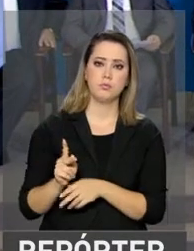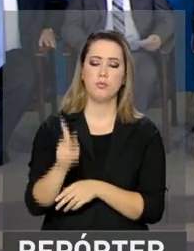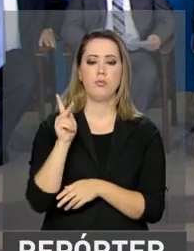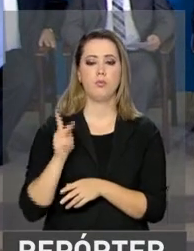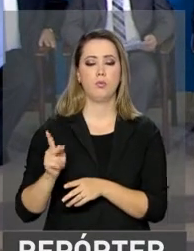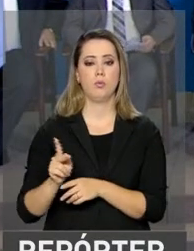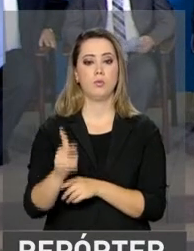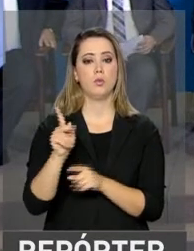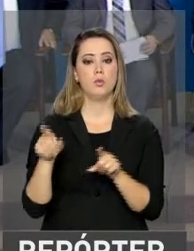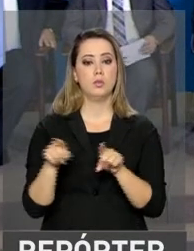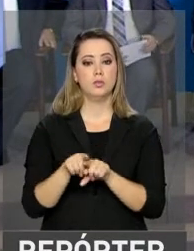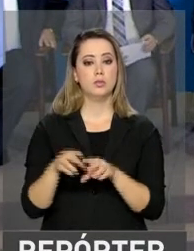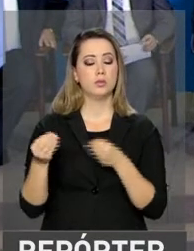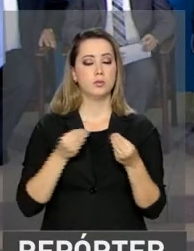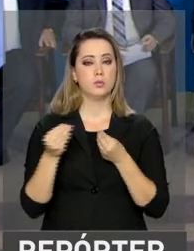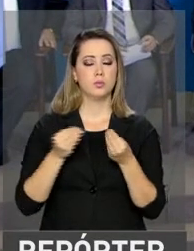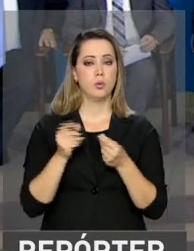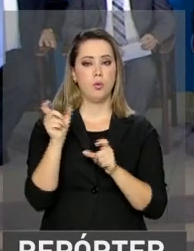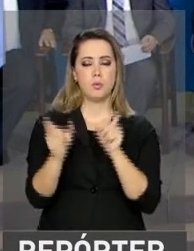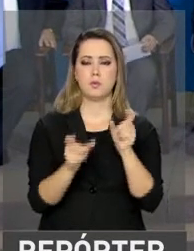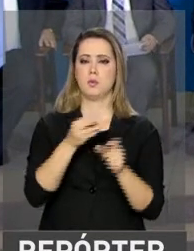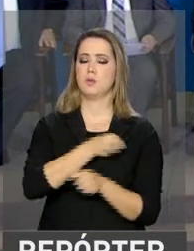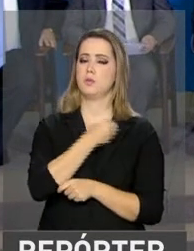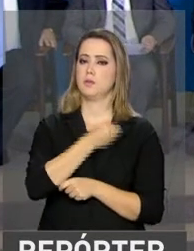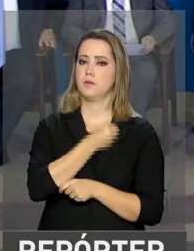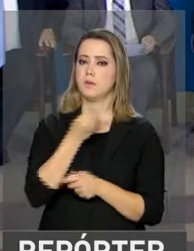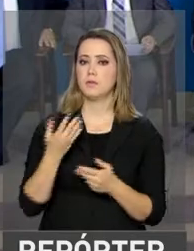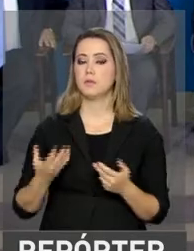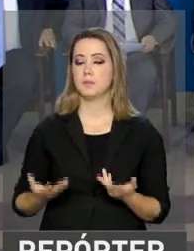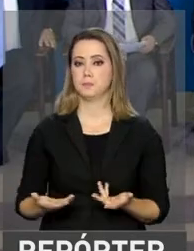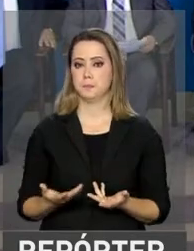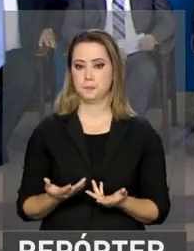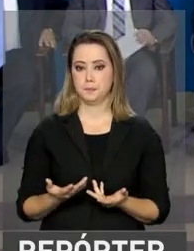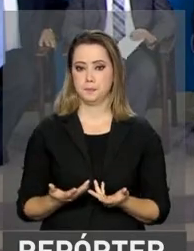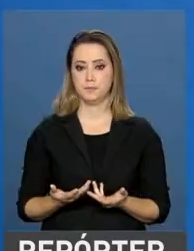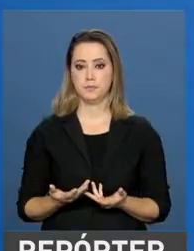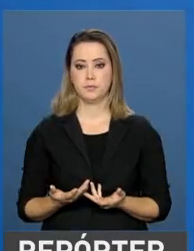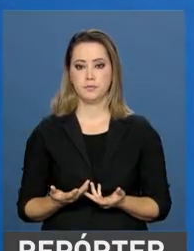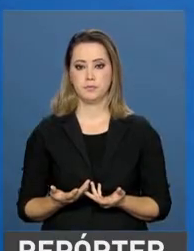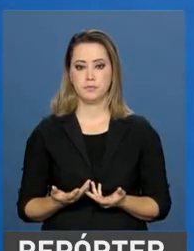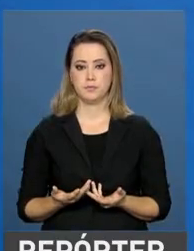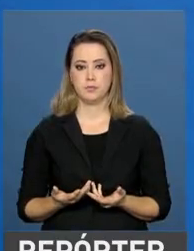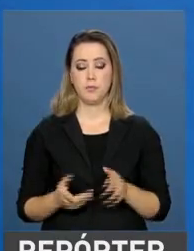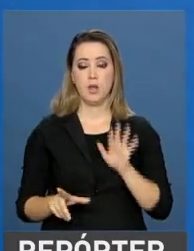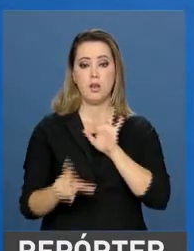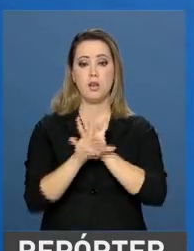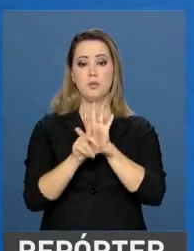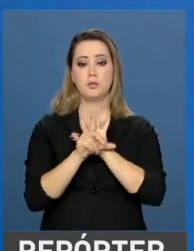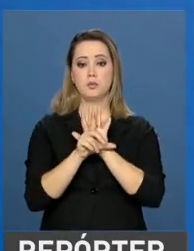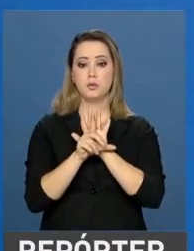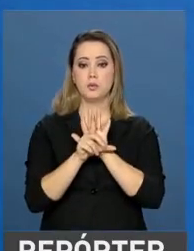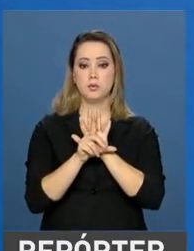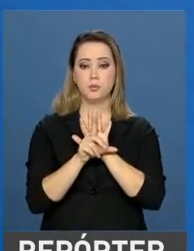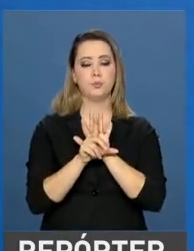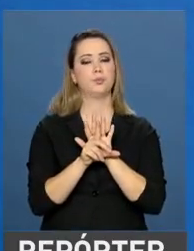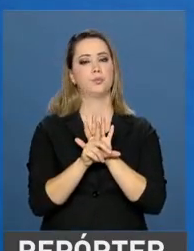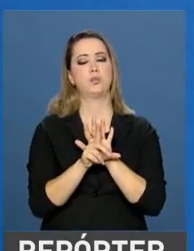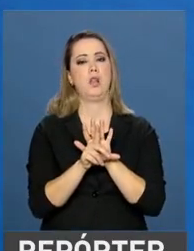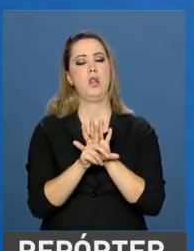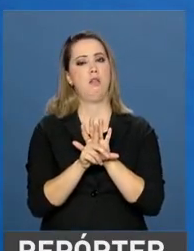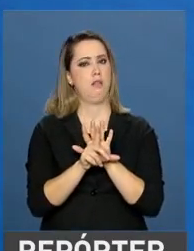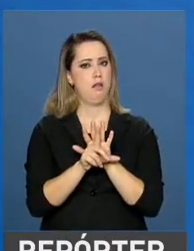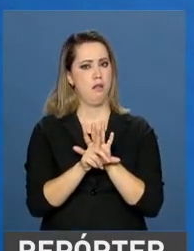revolucionando a maneira de todos os invernos a legislação particularmente a legislação trabalhista